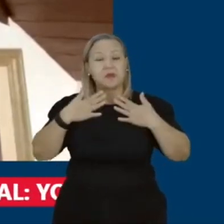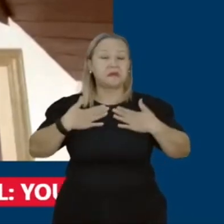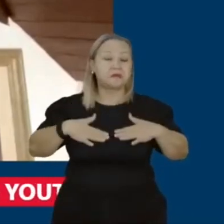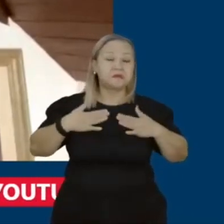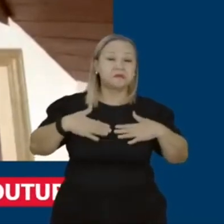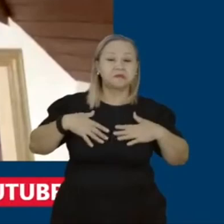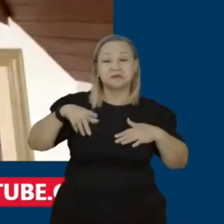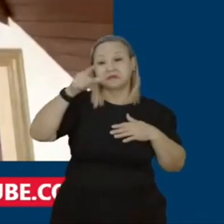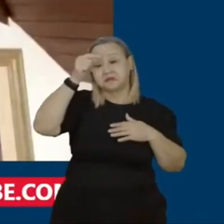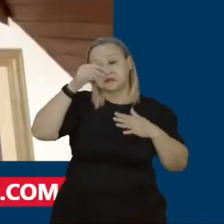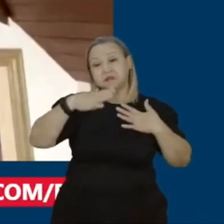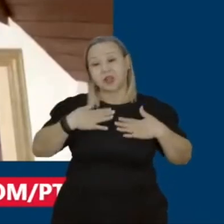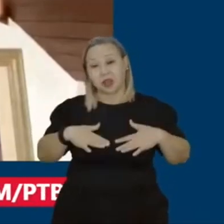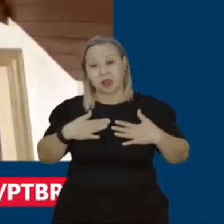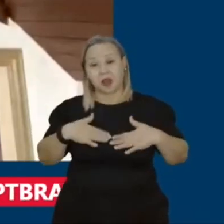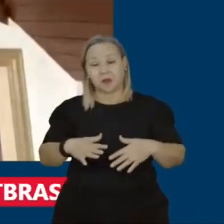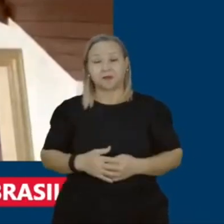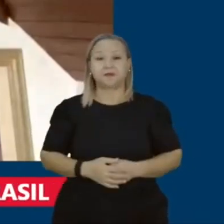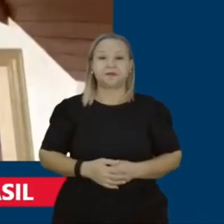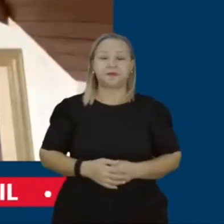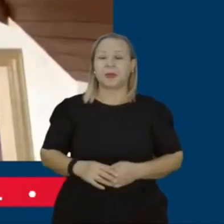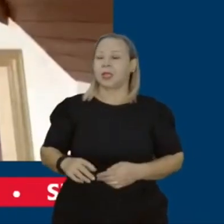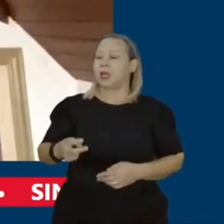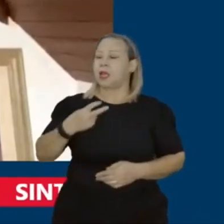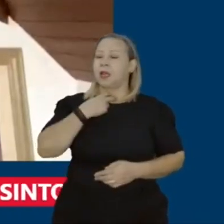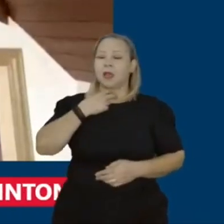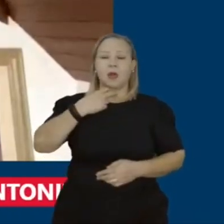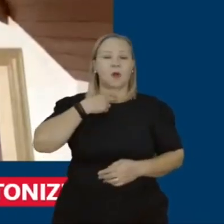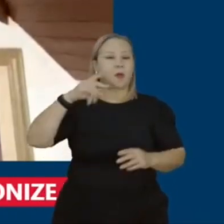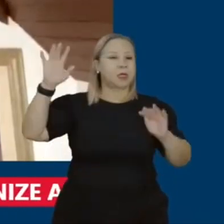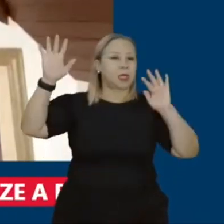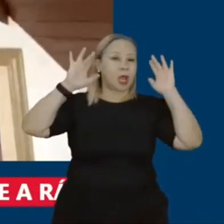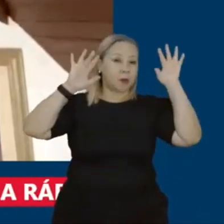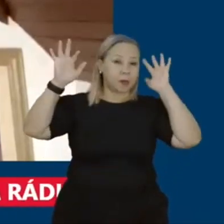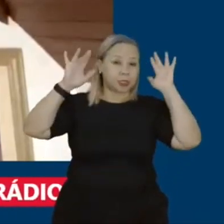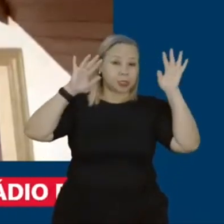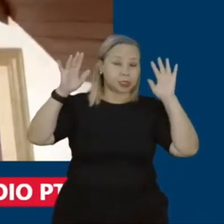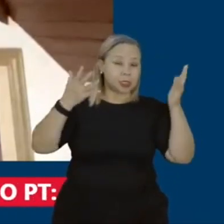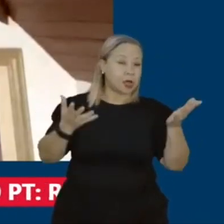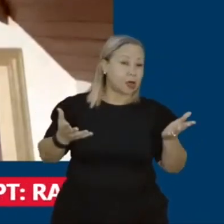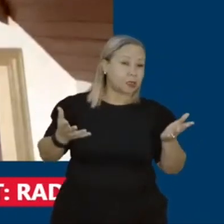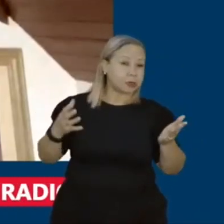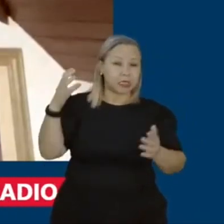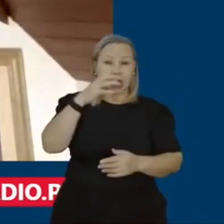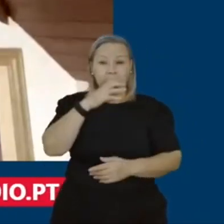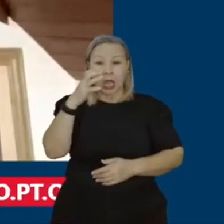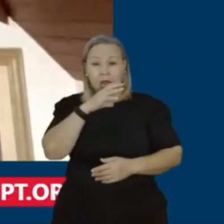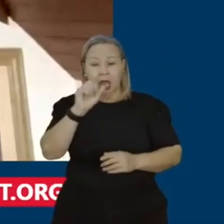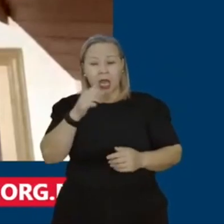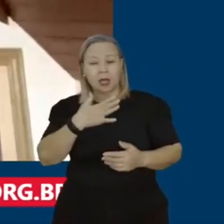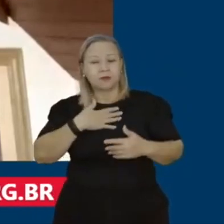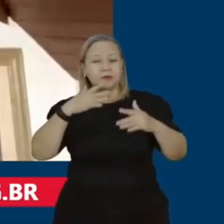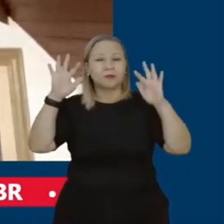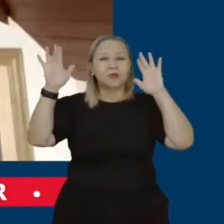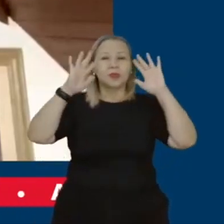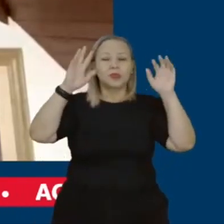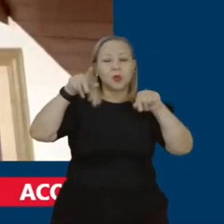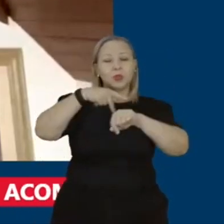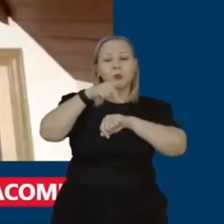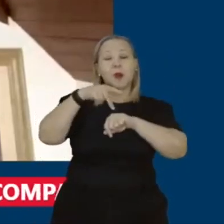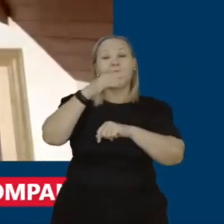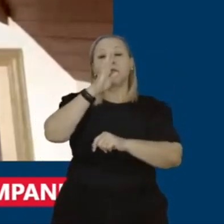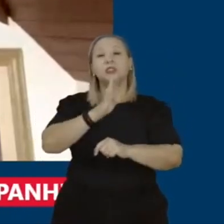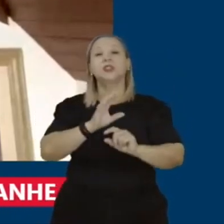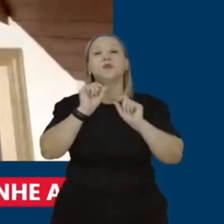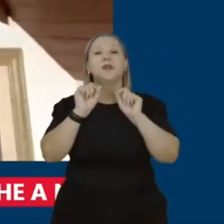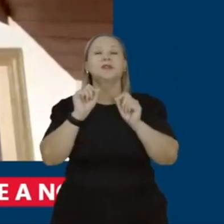Mas não podemos imaginar que da noite para o dia o meu sonho de pátria, de Brasil,